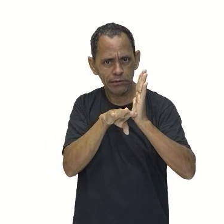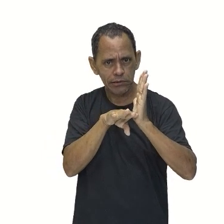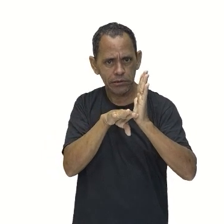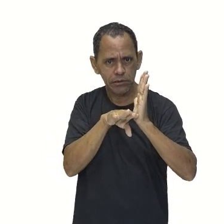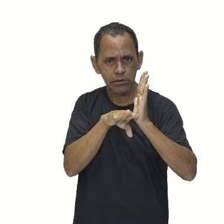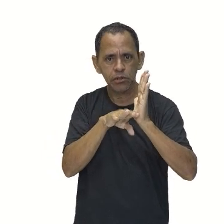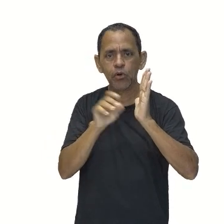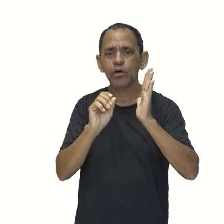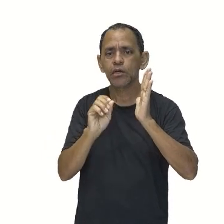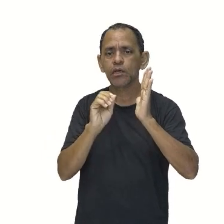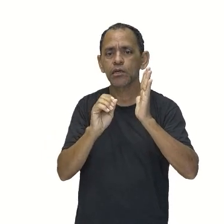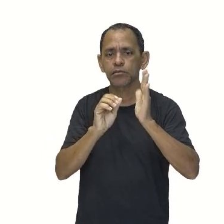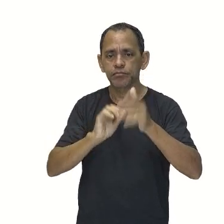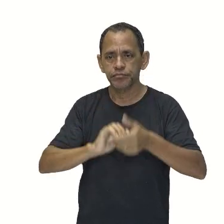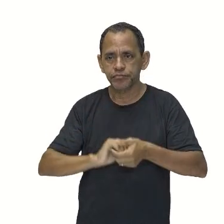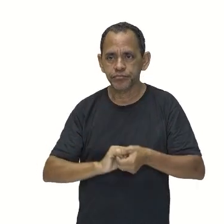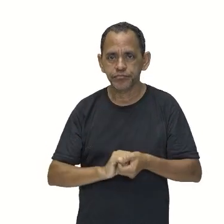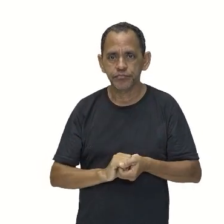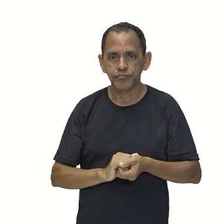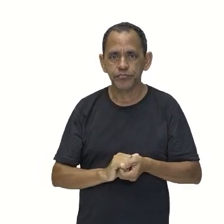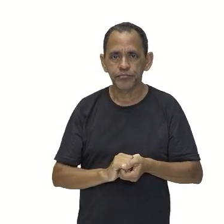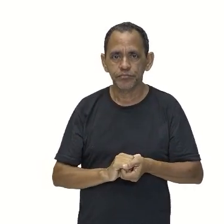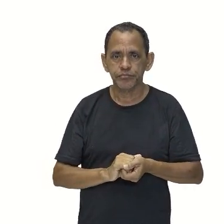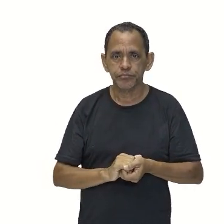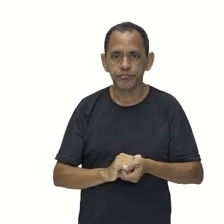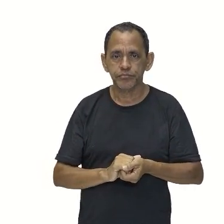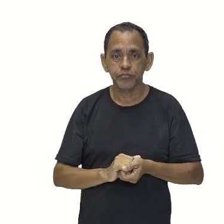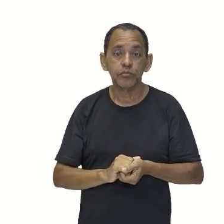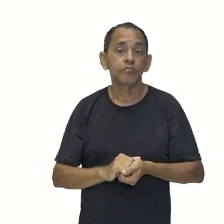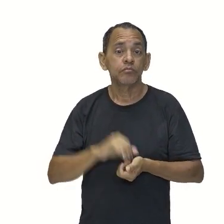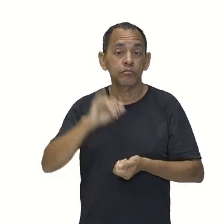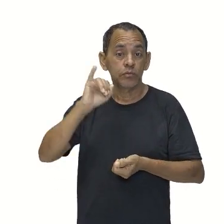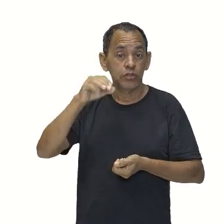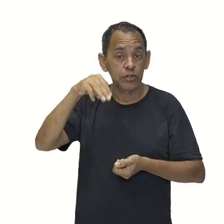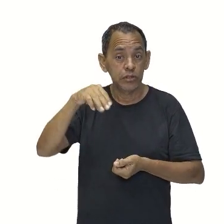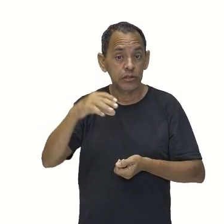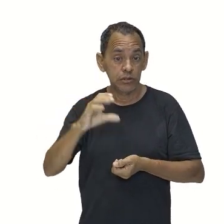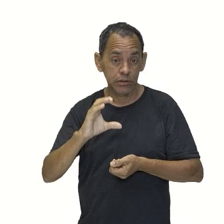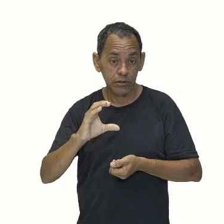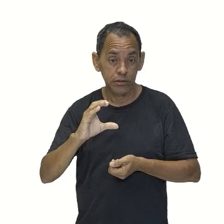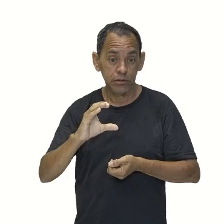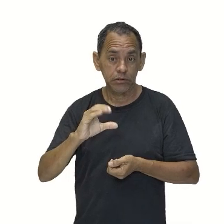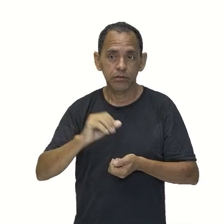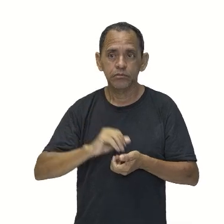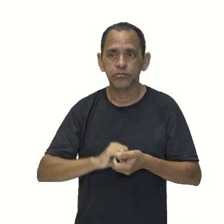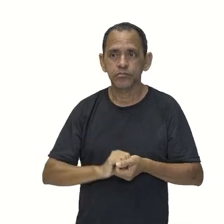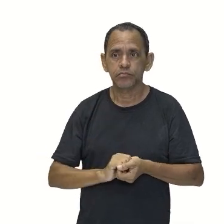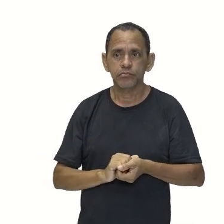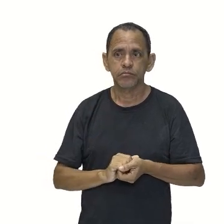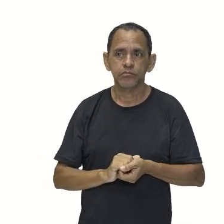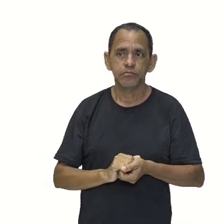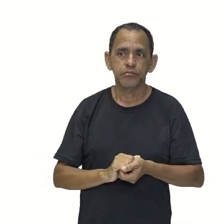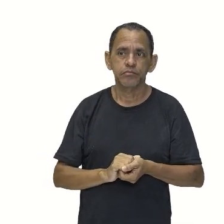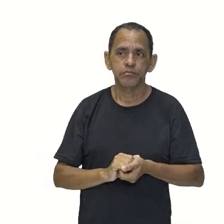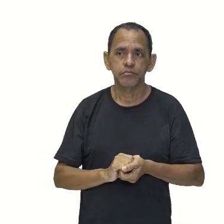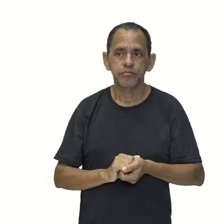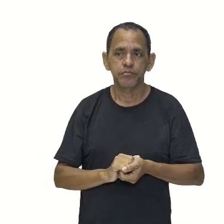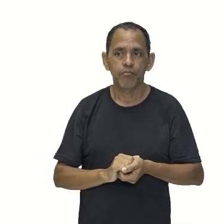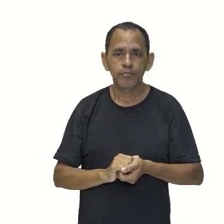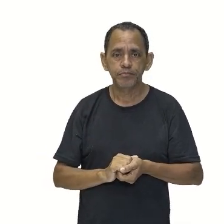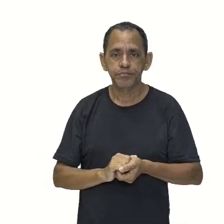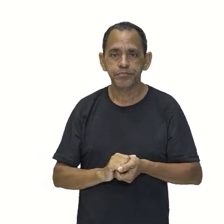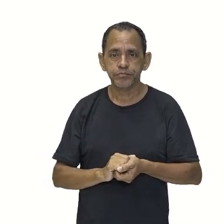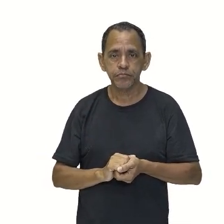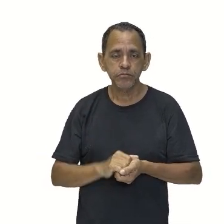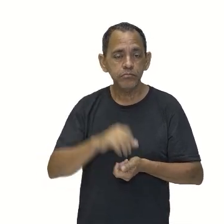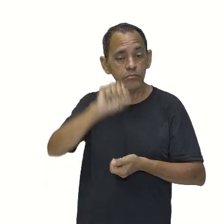Vamos colocar nessa relação, ó. O peso, quanto é que é o peso dessa pessoa, desse exemplo? É 80.